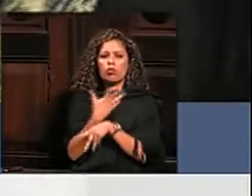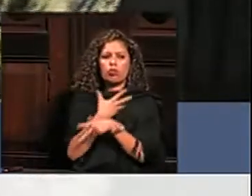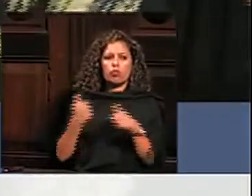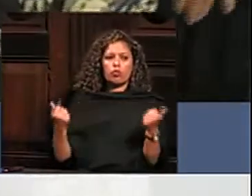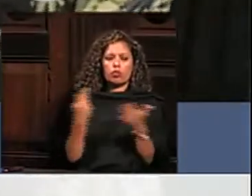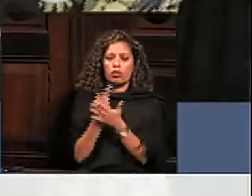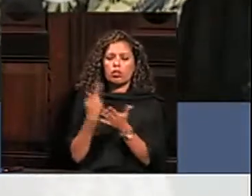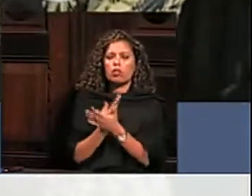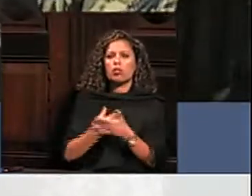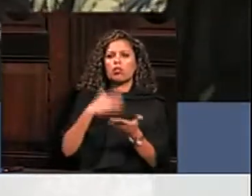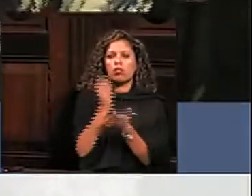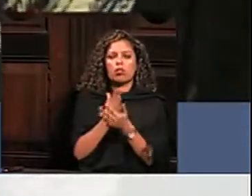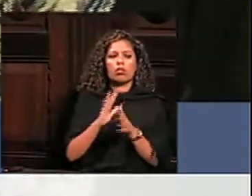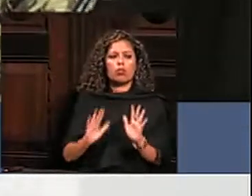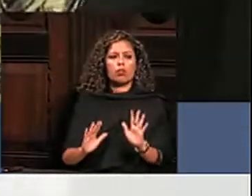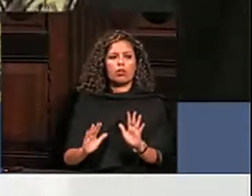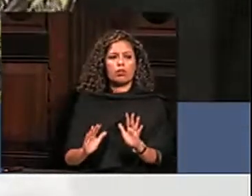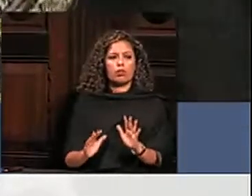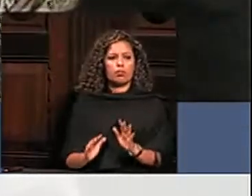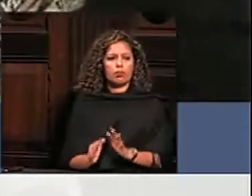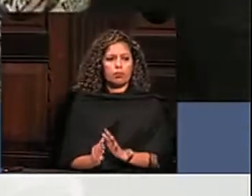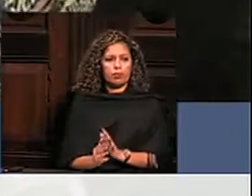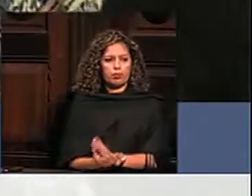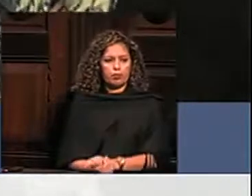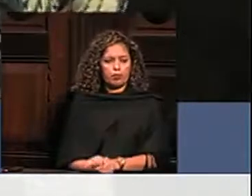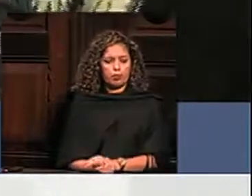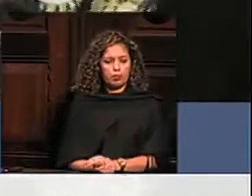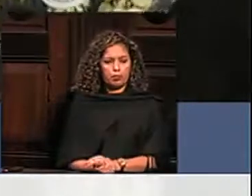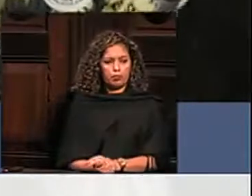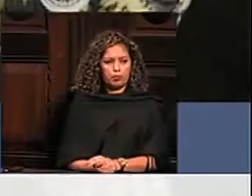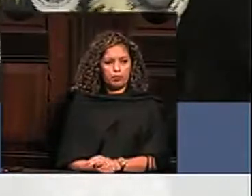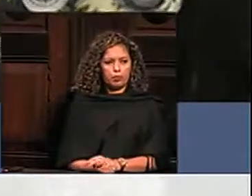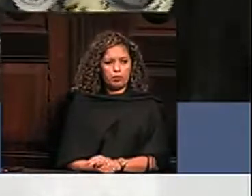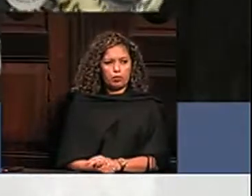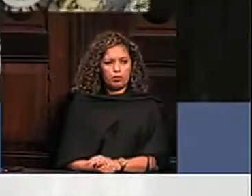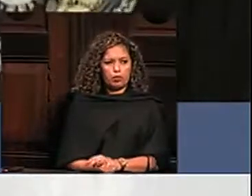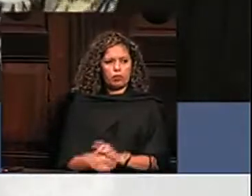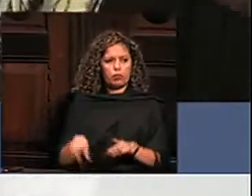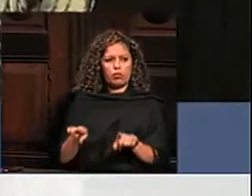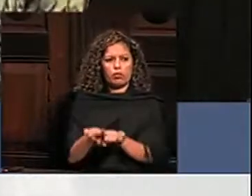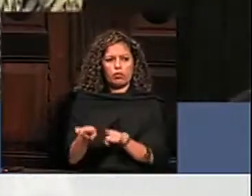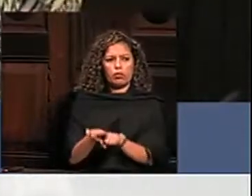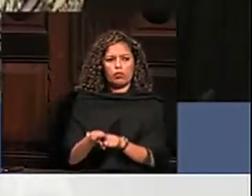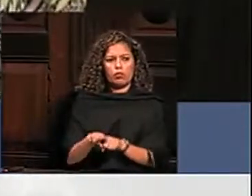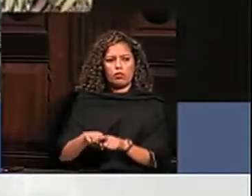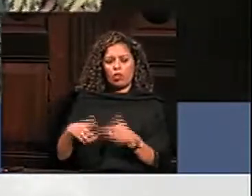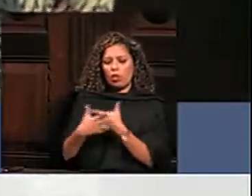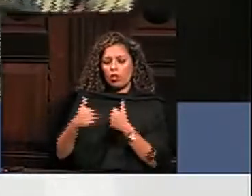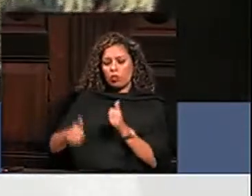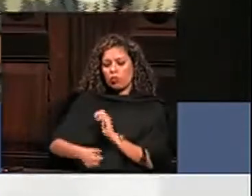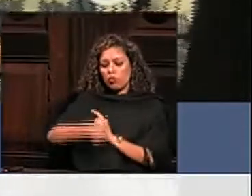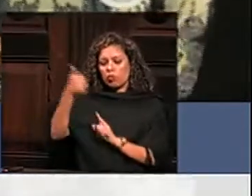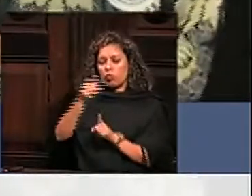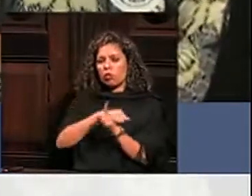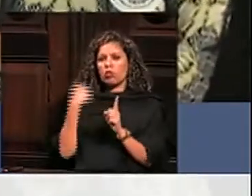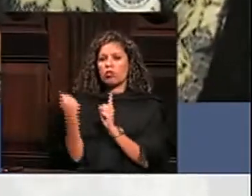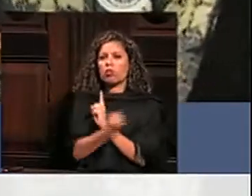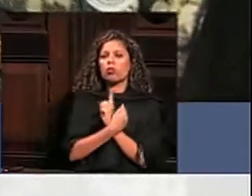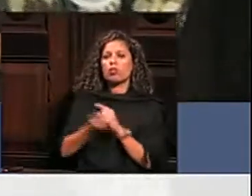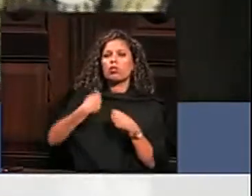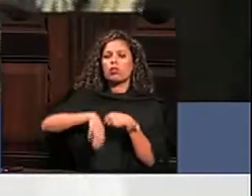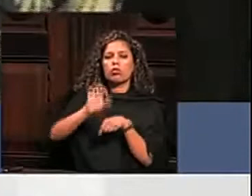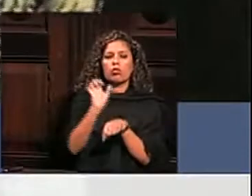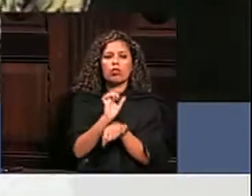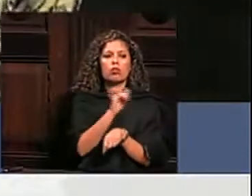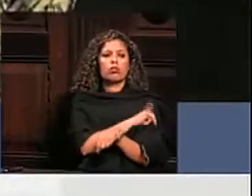suas finanças, para que a gente possa ter um orçamento mais enxuto e que seja melhor para o povo do Estado do Rio de Janeiro. Ao